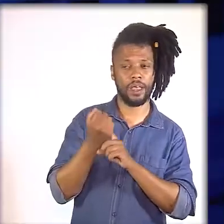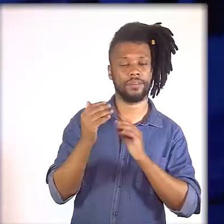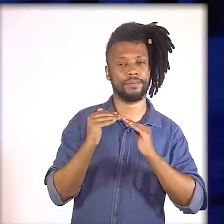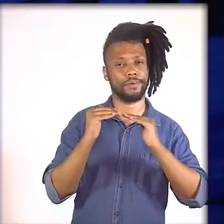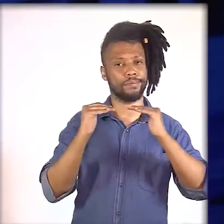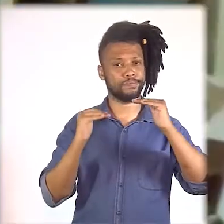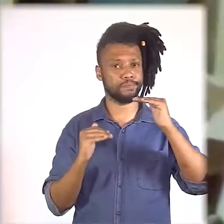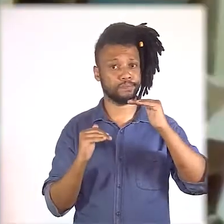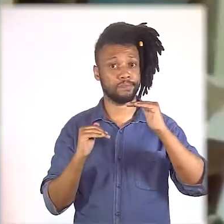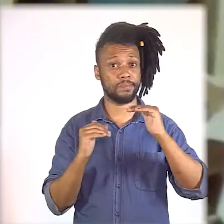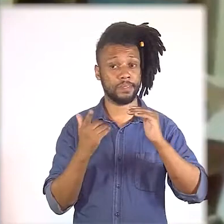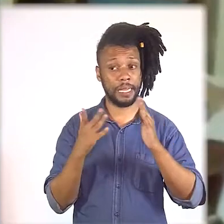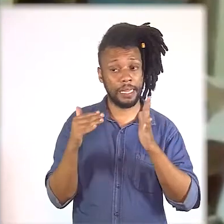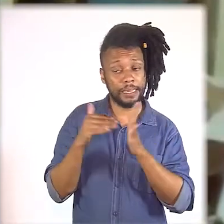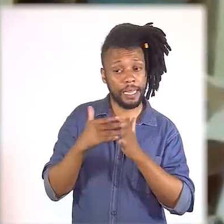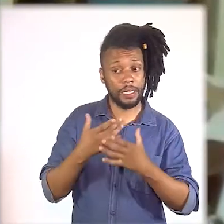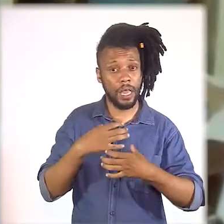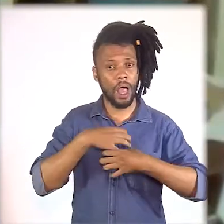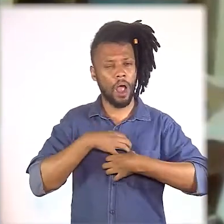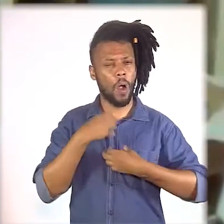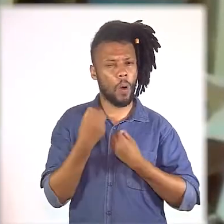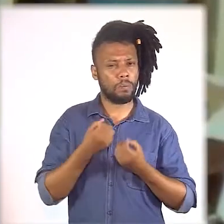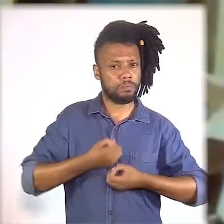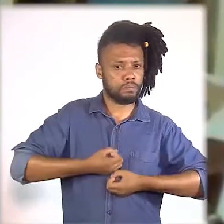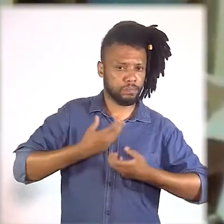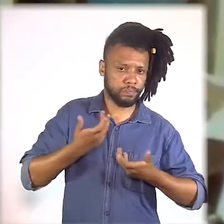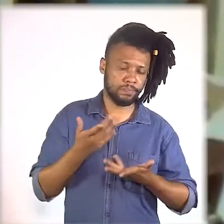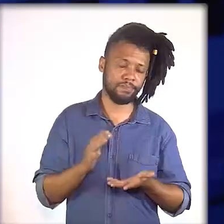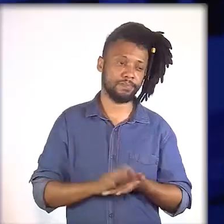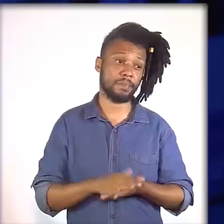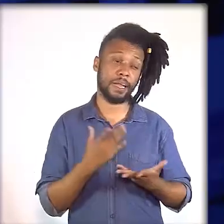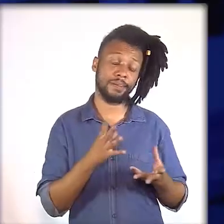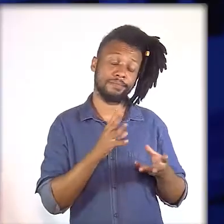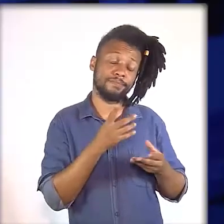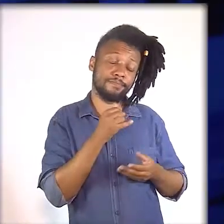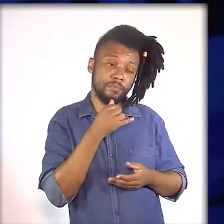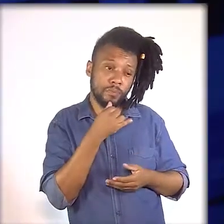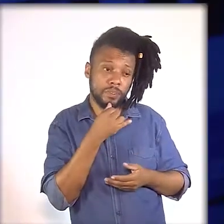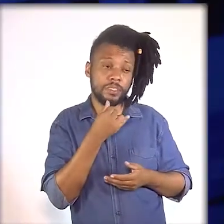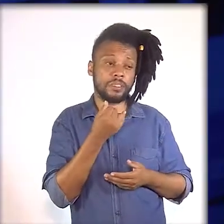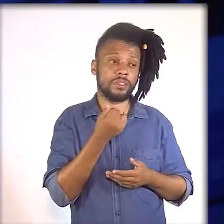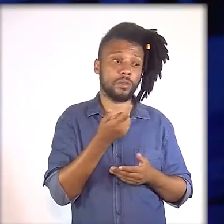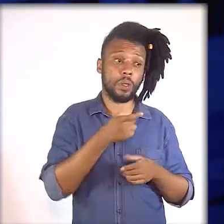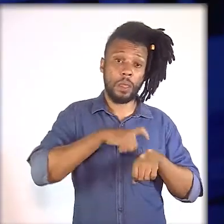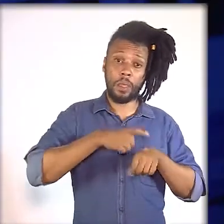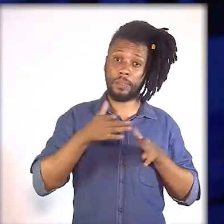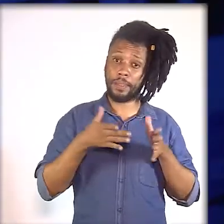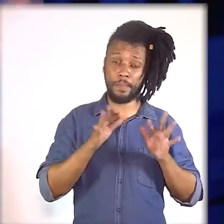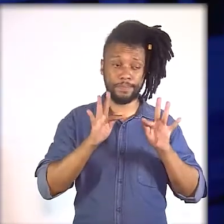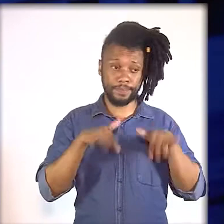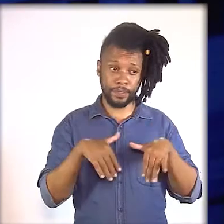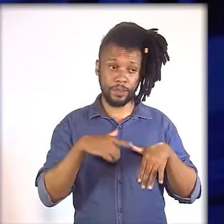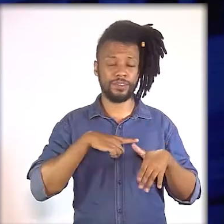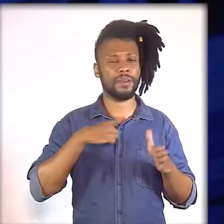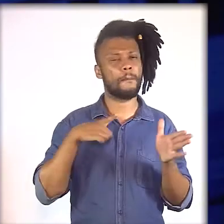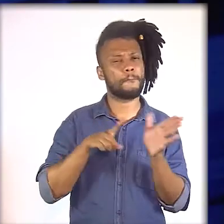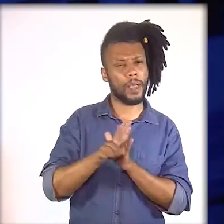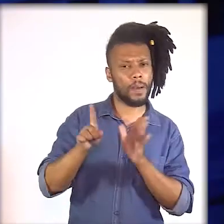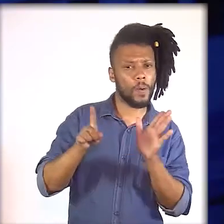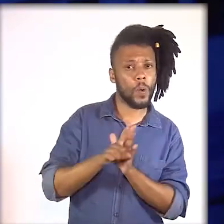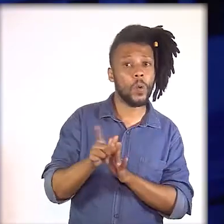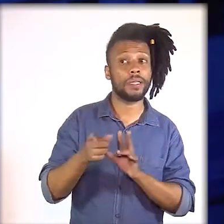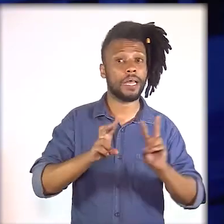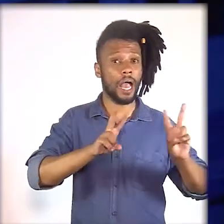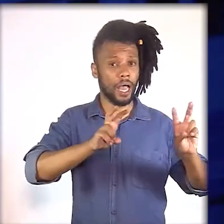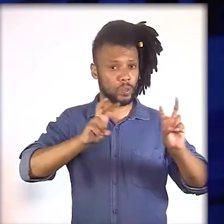A sociedade é muito desigual até na forma de se expressar. Bom, infelizmente o nosso tempo acabou, eu tinha ainda um monte de perguntas para